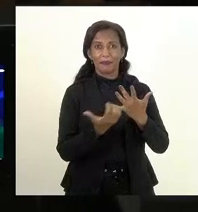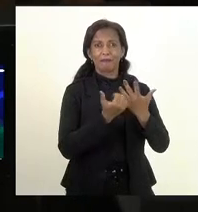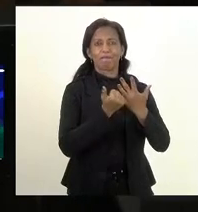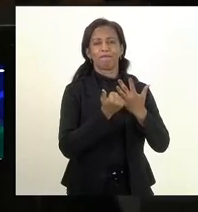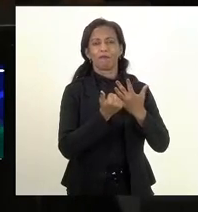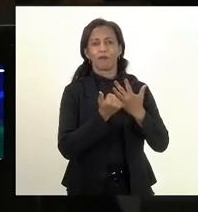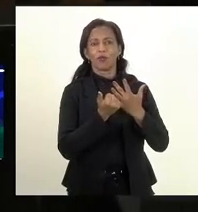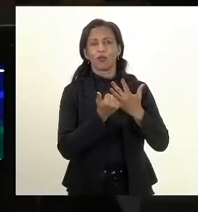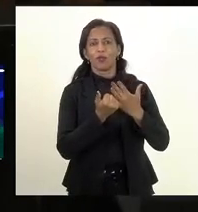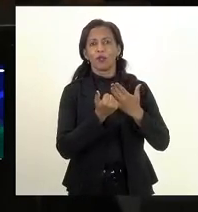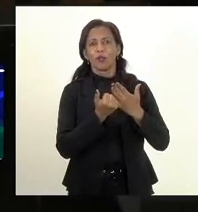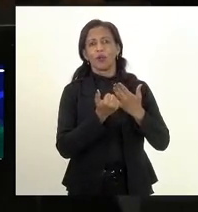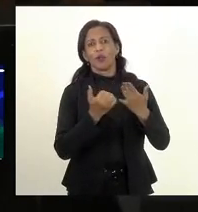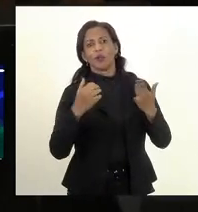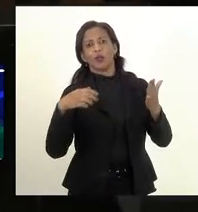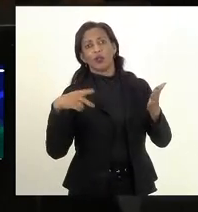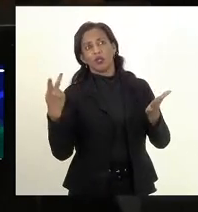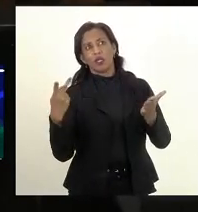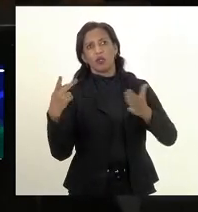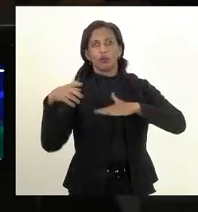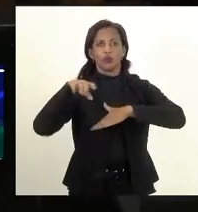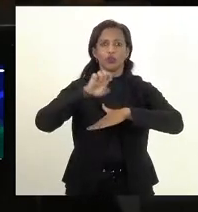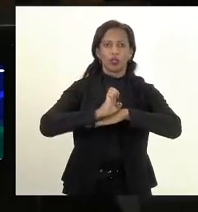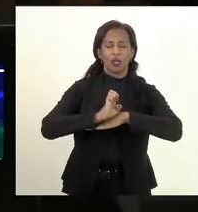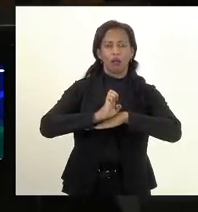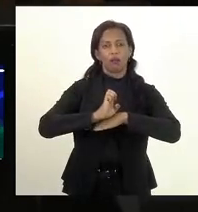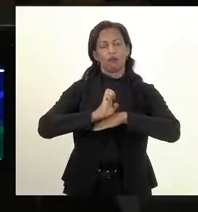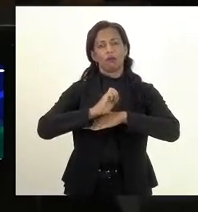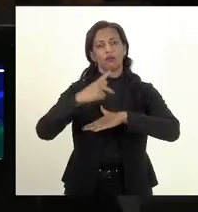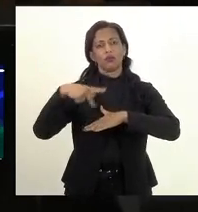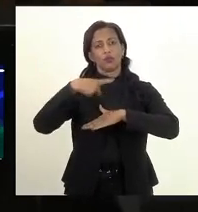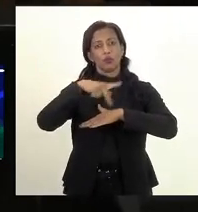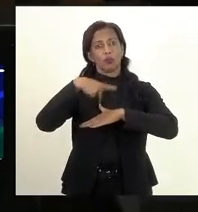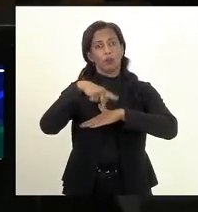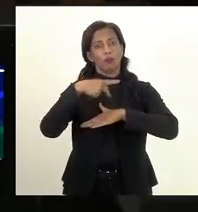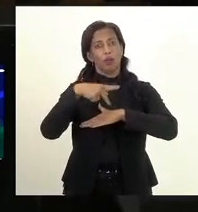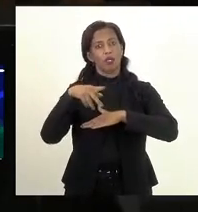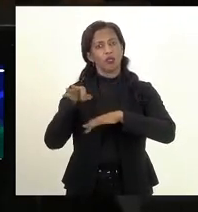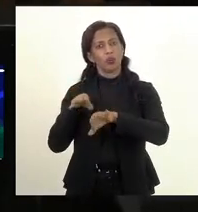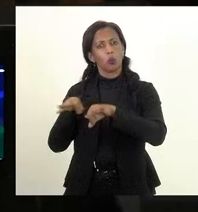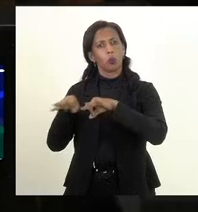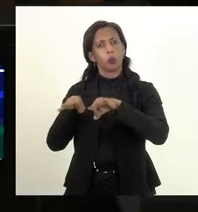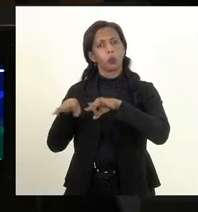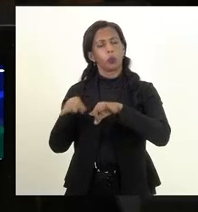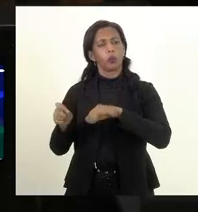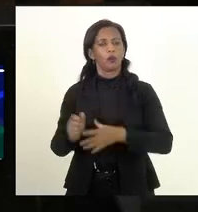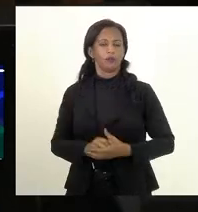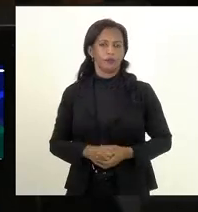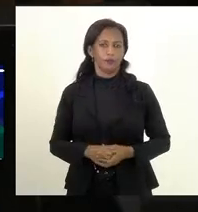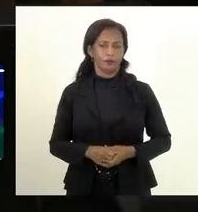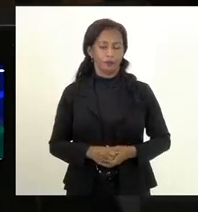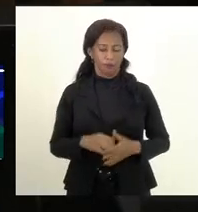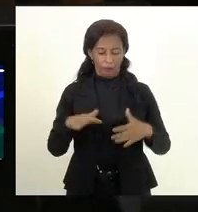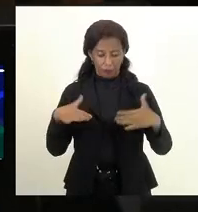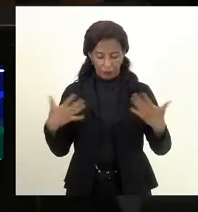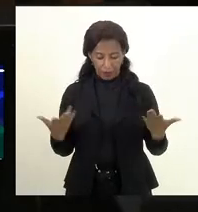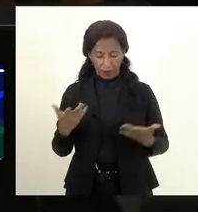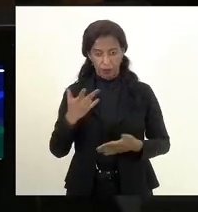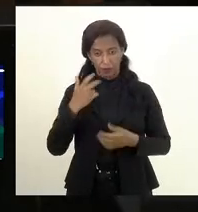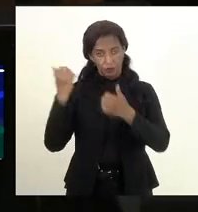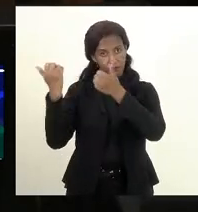que o nosso estado nosso país construiu não queria dizer